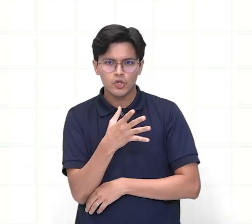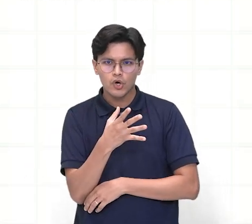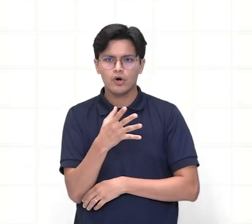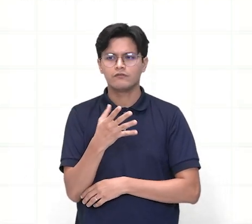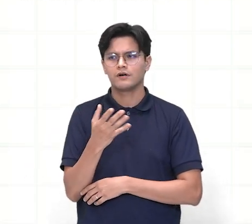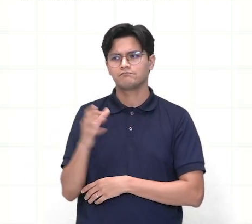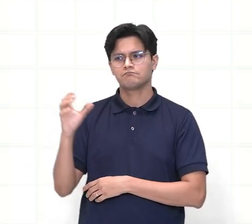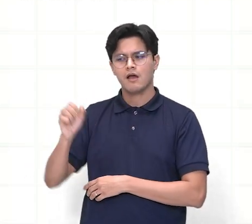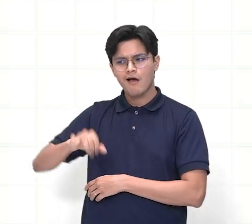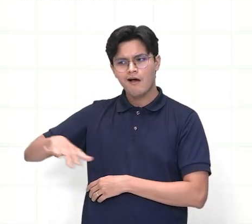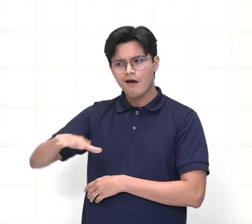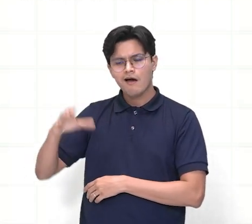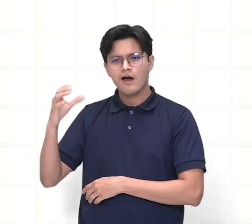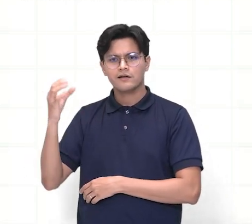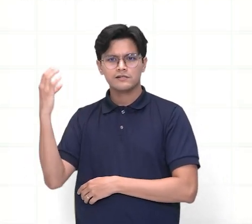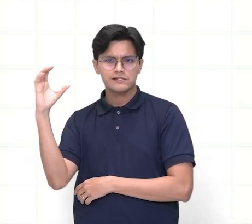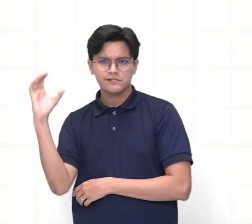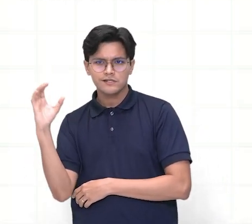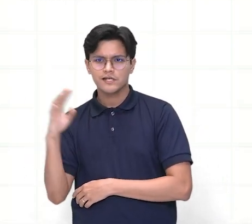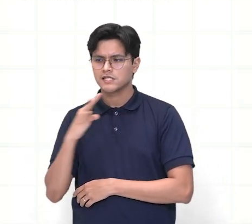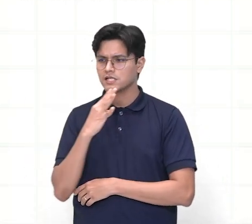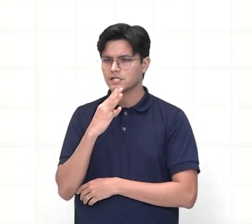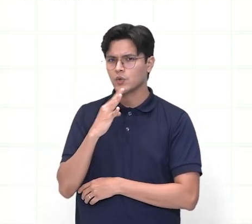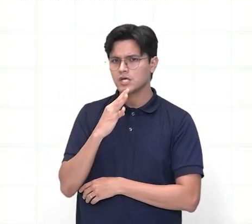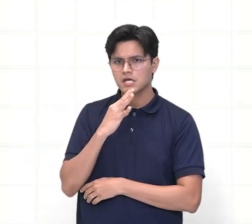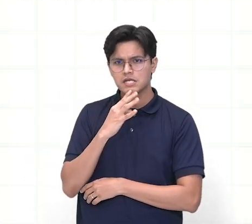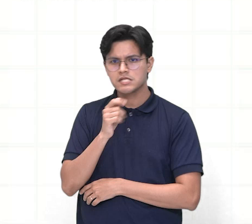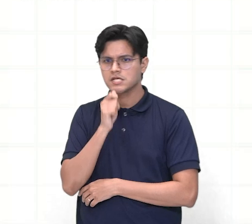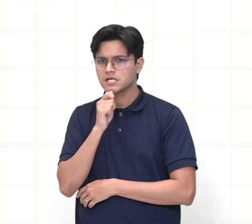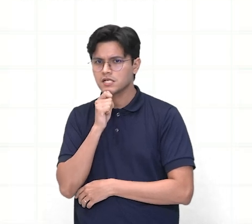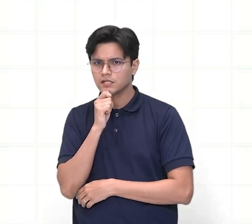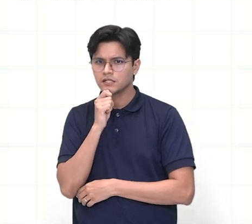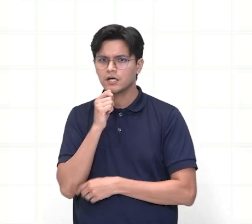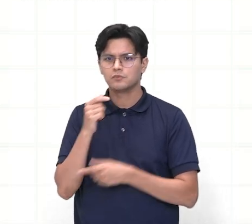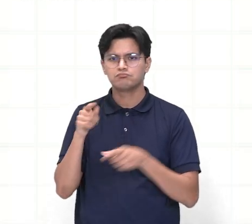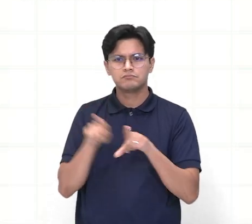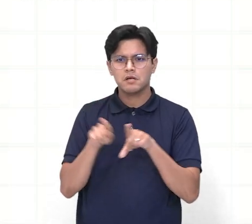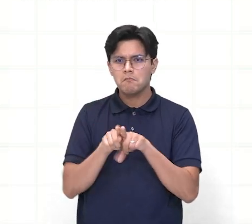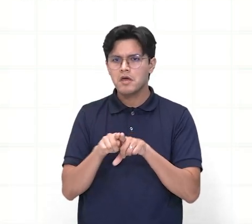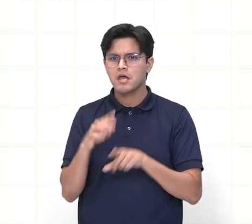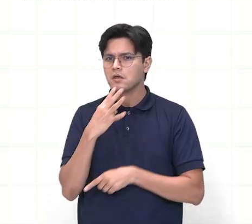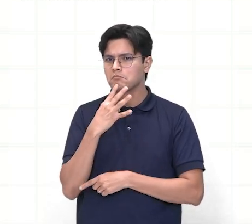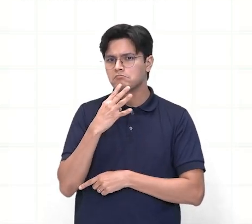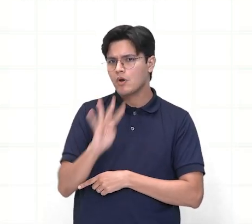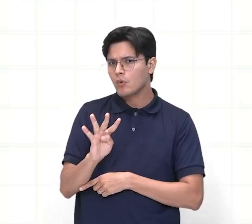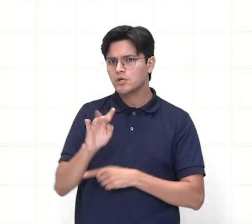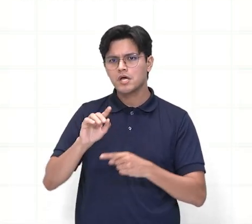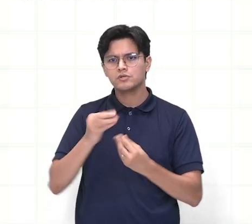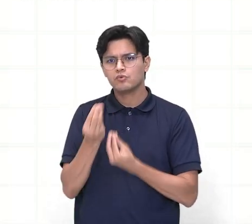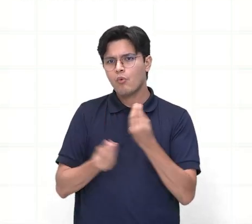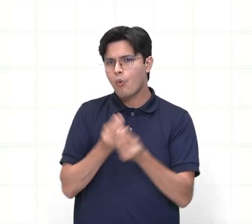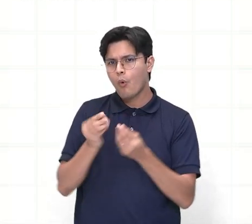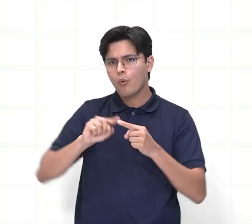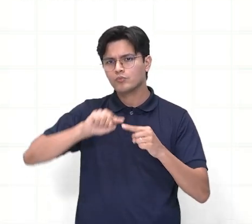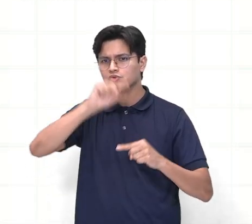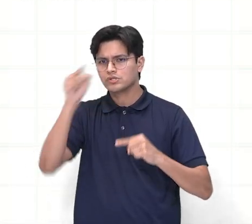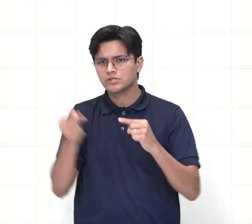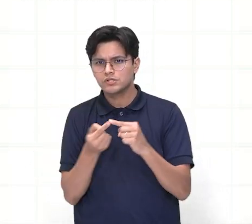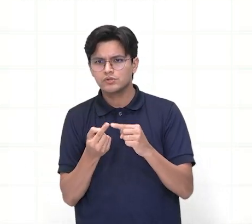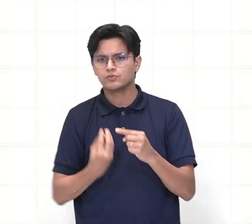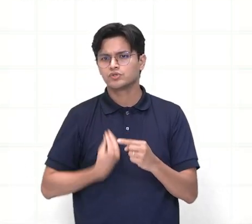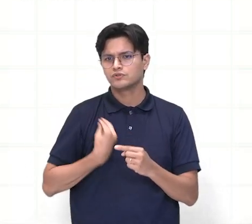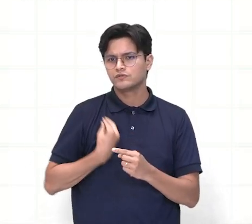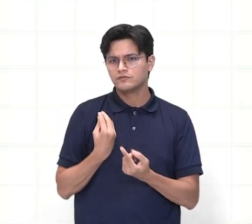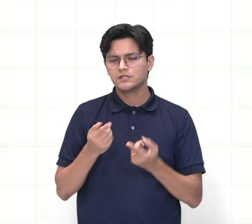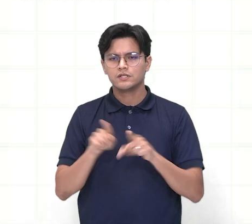conhecimento ainda sobre o processo de ciclo de vida, o processo de transmissão, como que